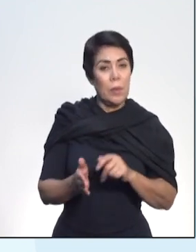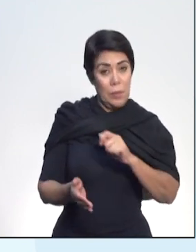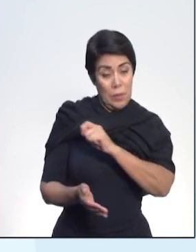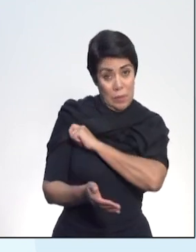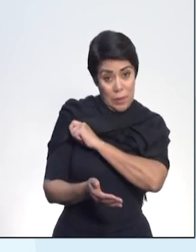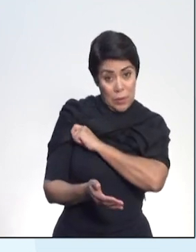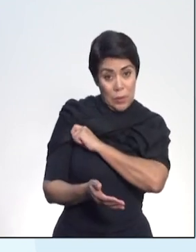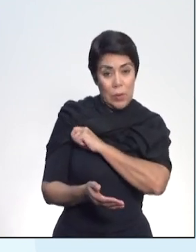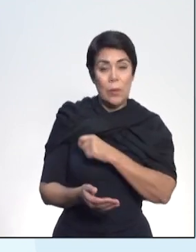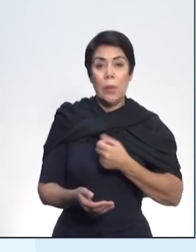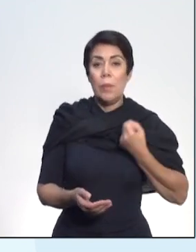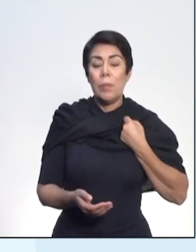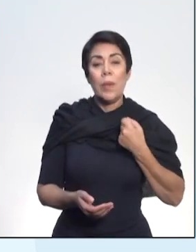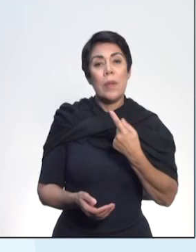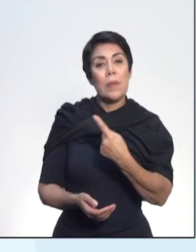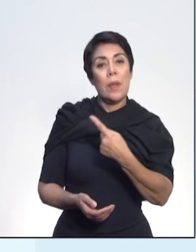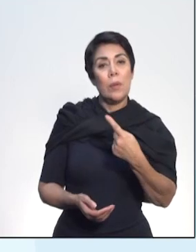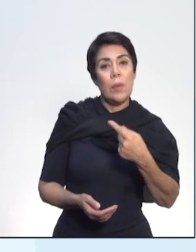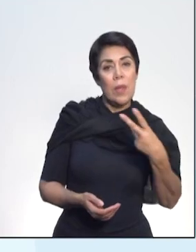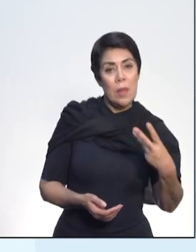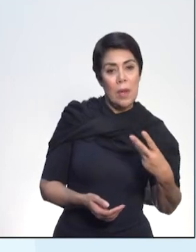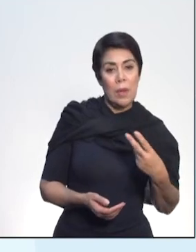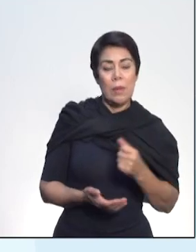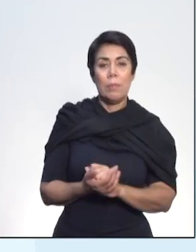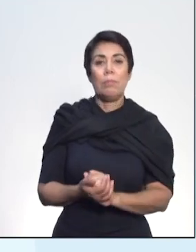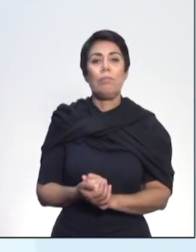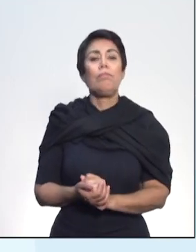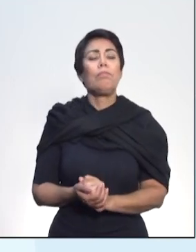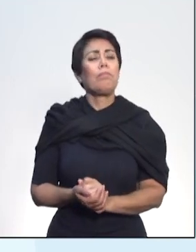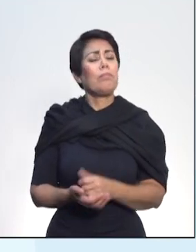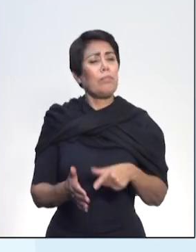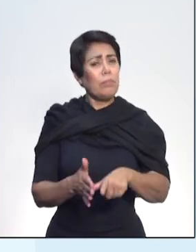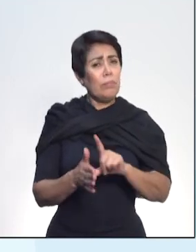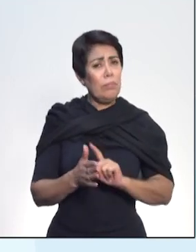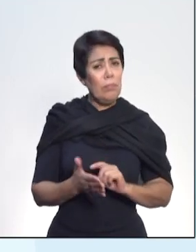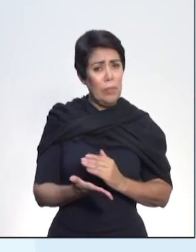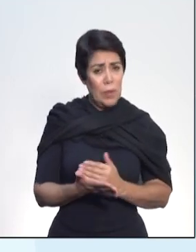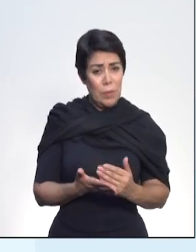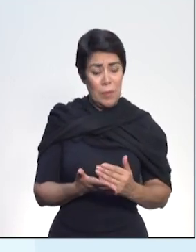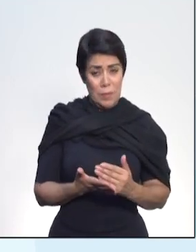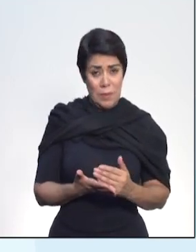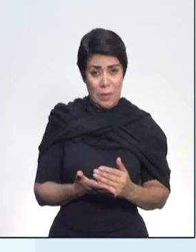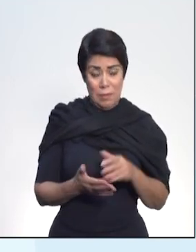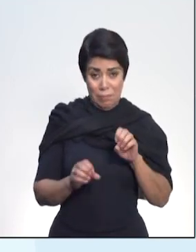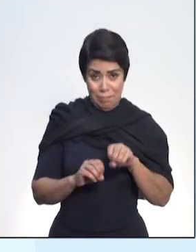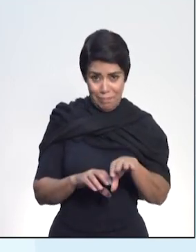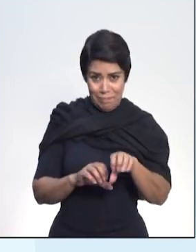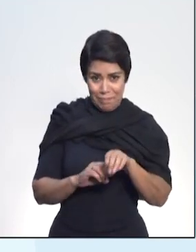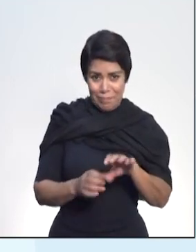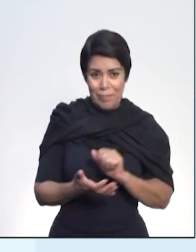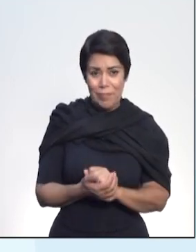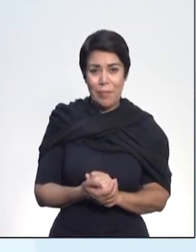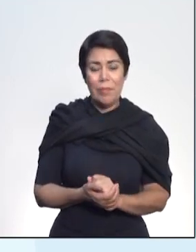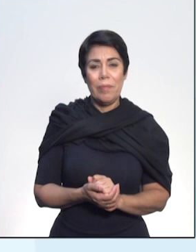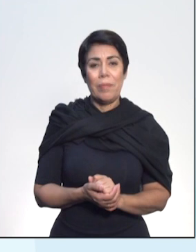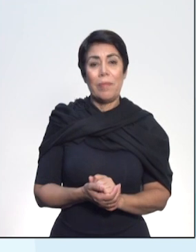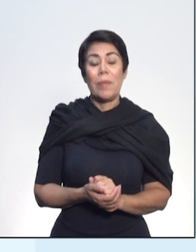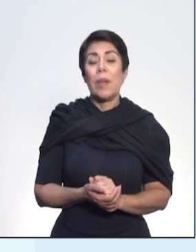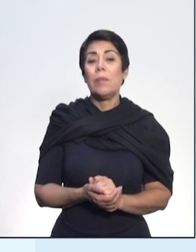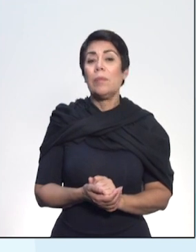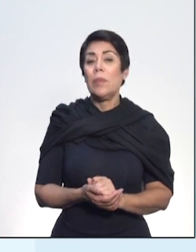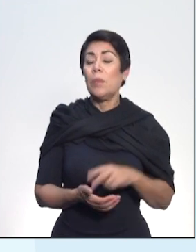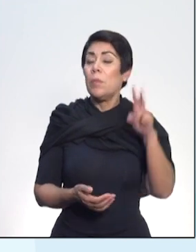154. Tá? Antes de nós aprofundarmos o tema da aula de hoje, nós faremos